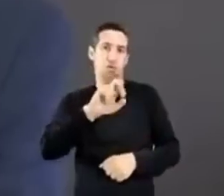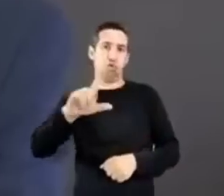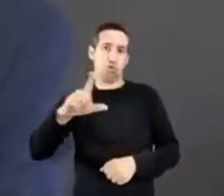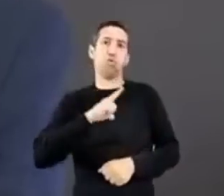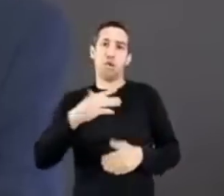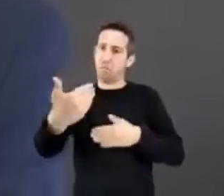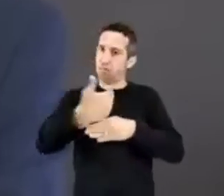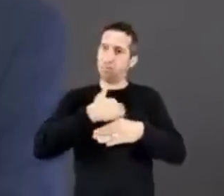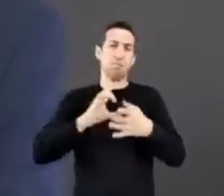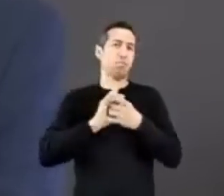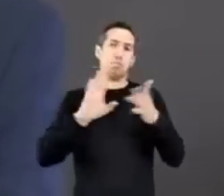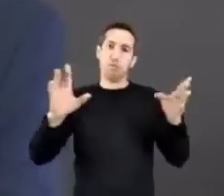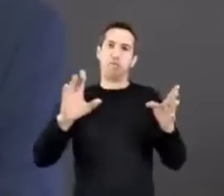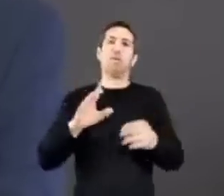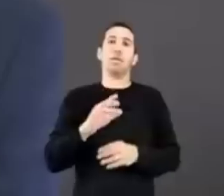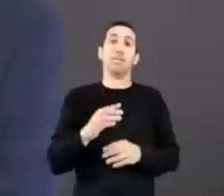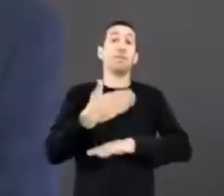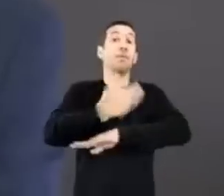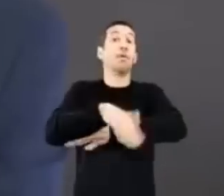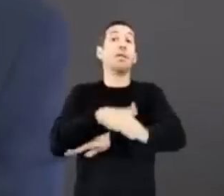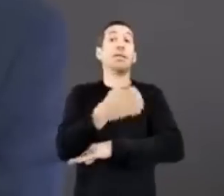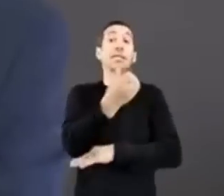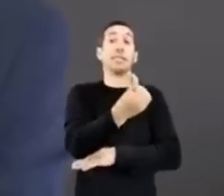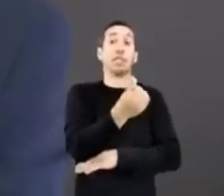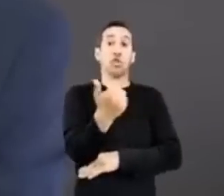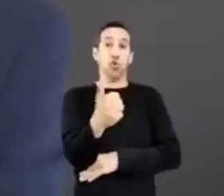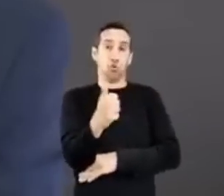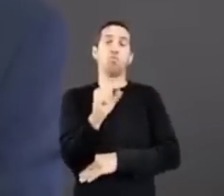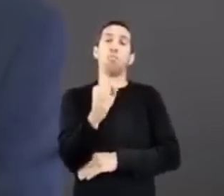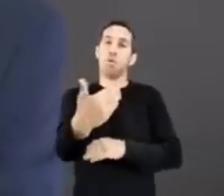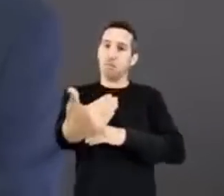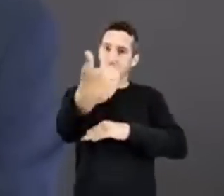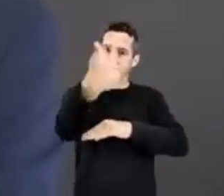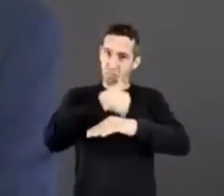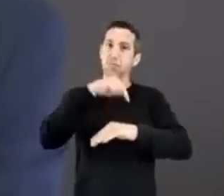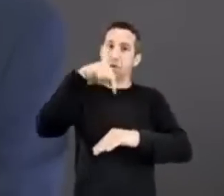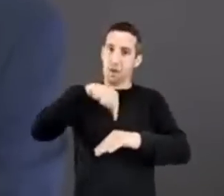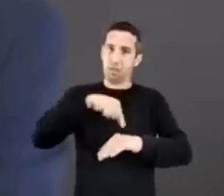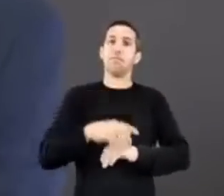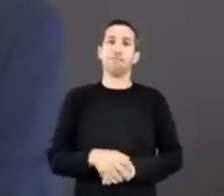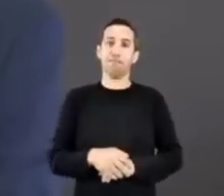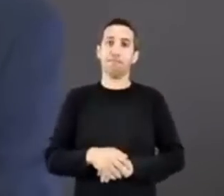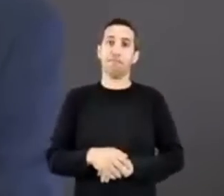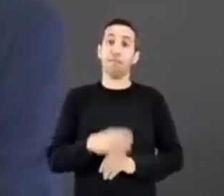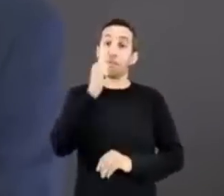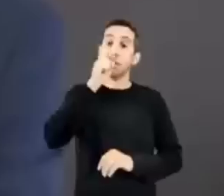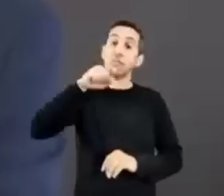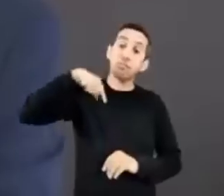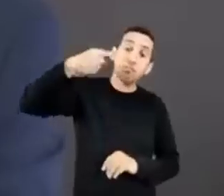611 Oi você pode vir aqui e os próximos sábados